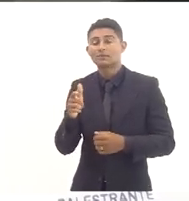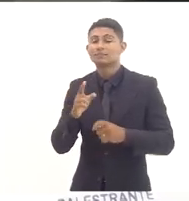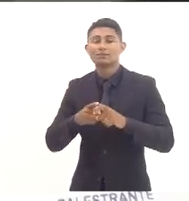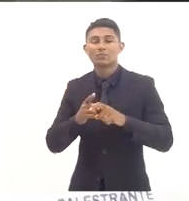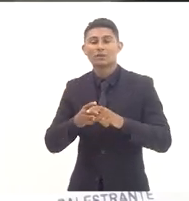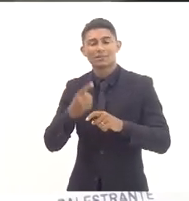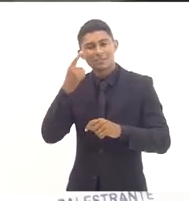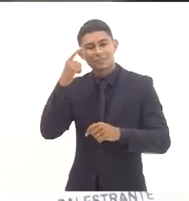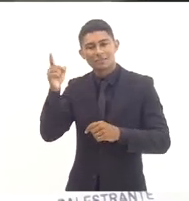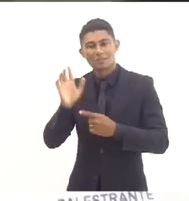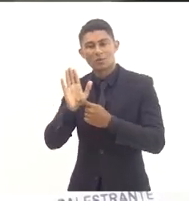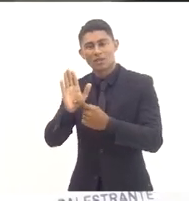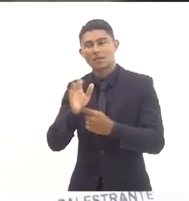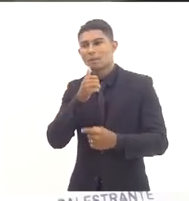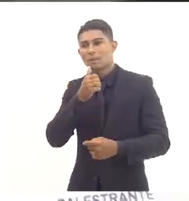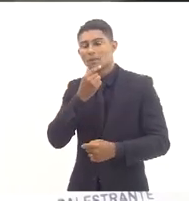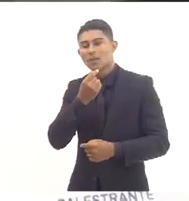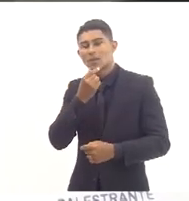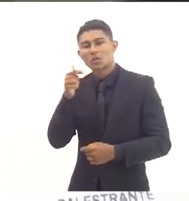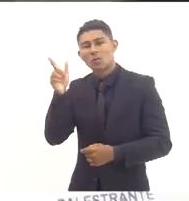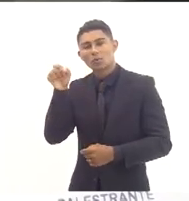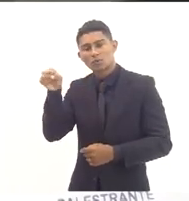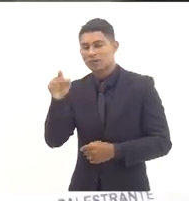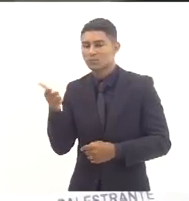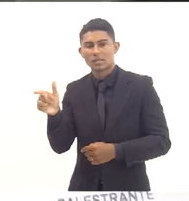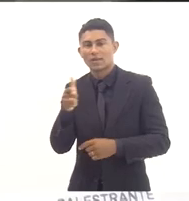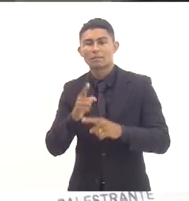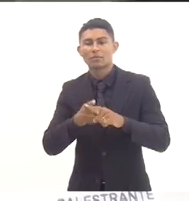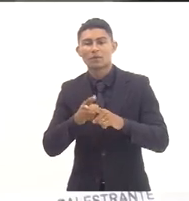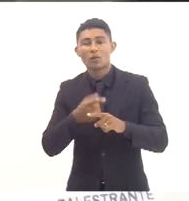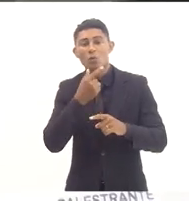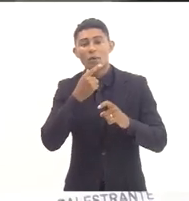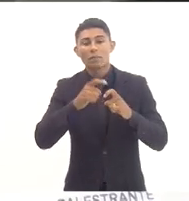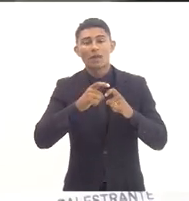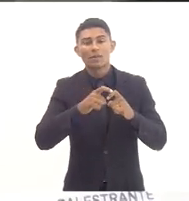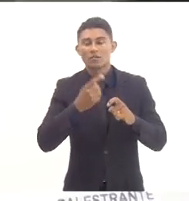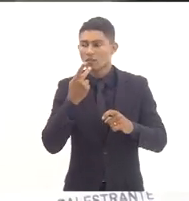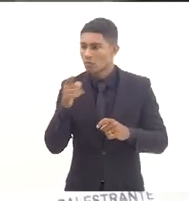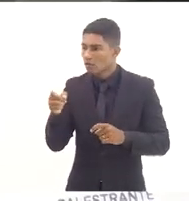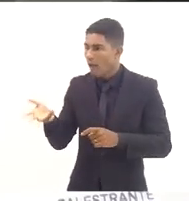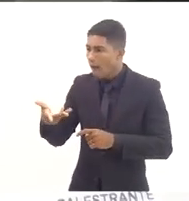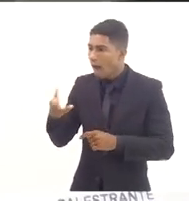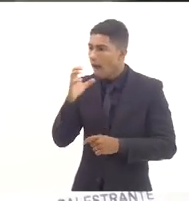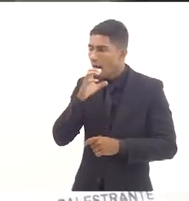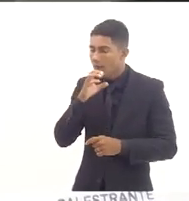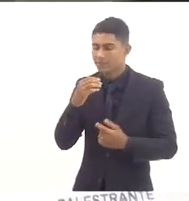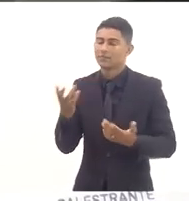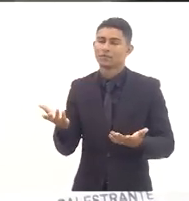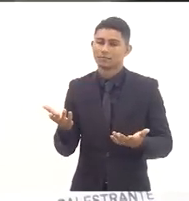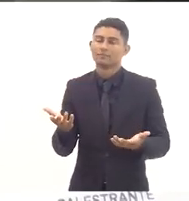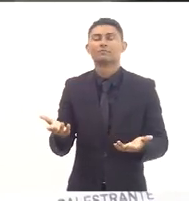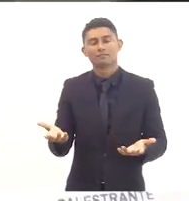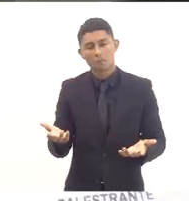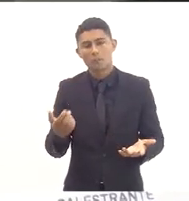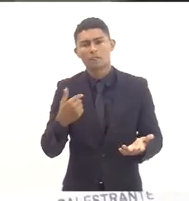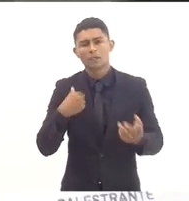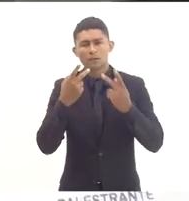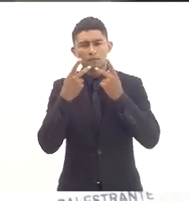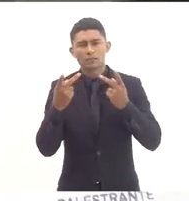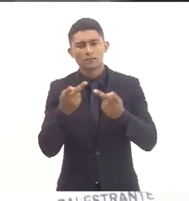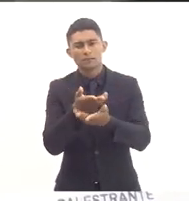que ele tenha Então eu queria assim compartilhar isso com vocês nessa manhã e deixar essa